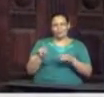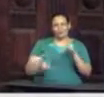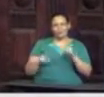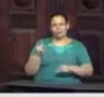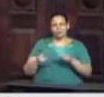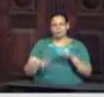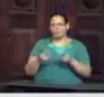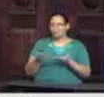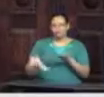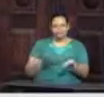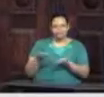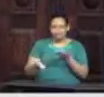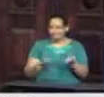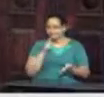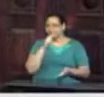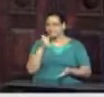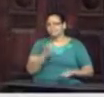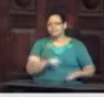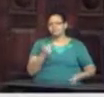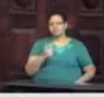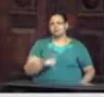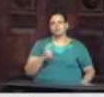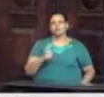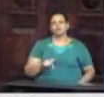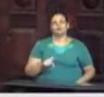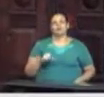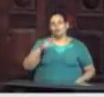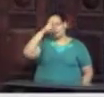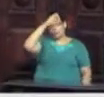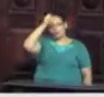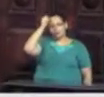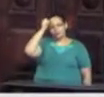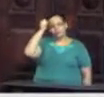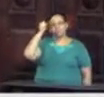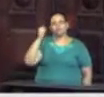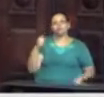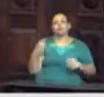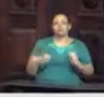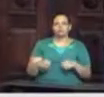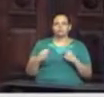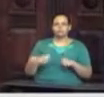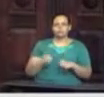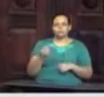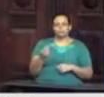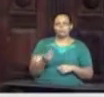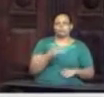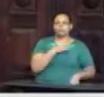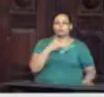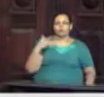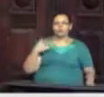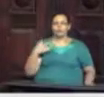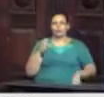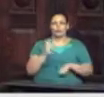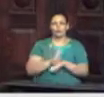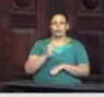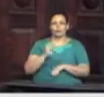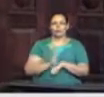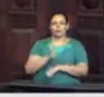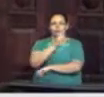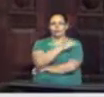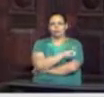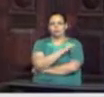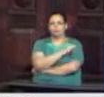totalmente desassistida em relação aos serviços públicos que deva ser prestado pela saúde do Estado do Rio de